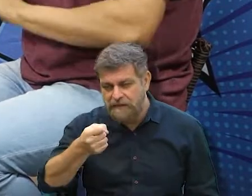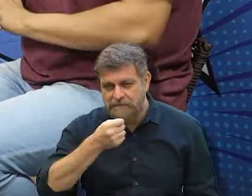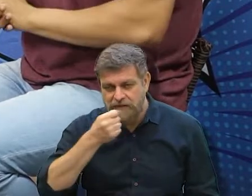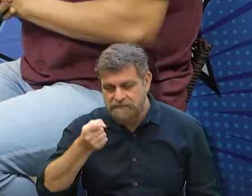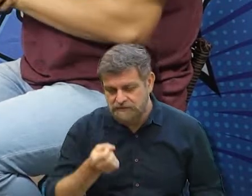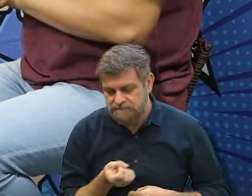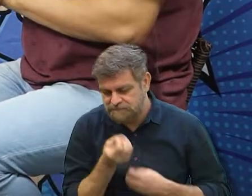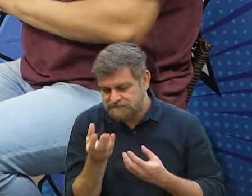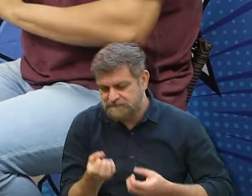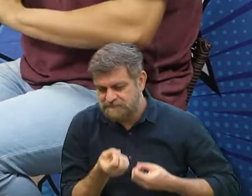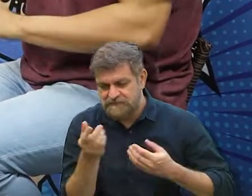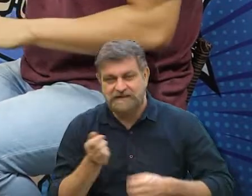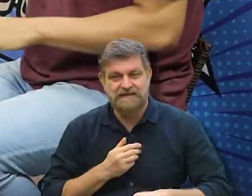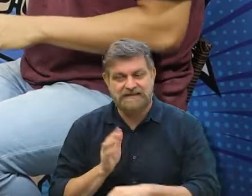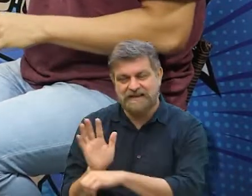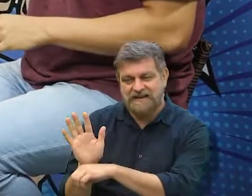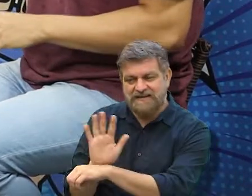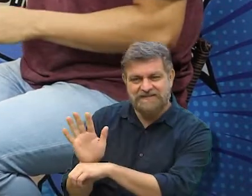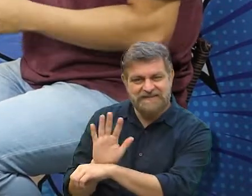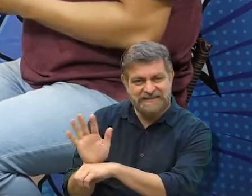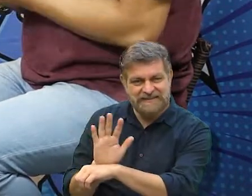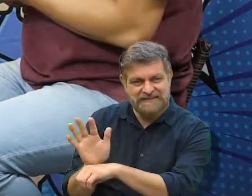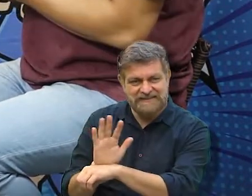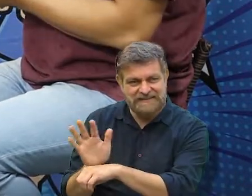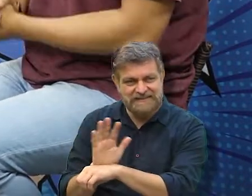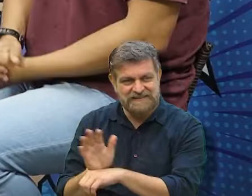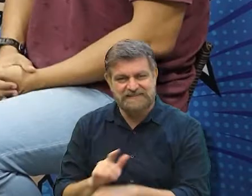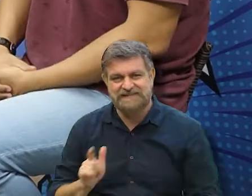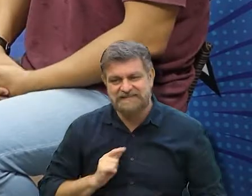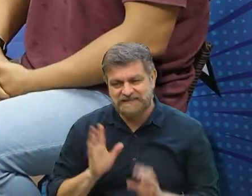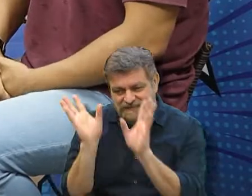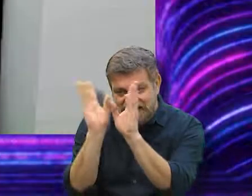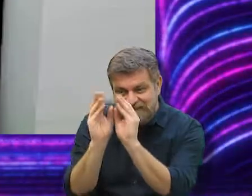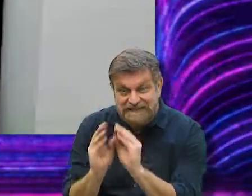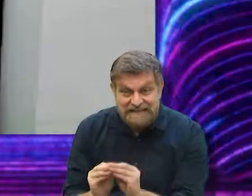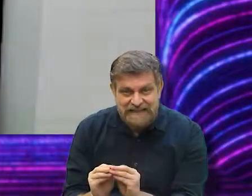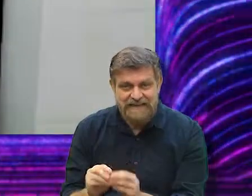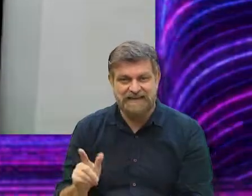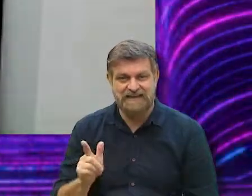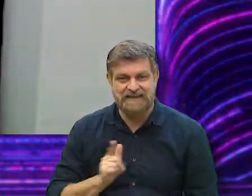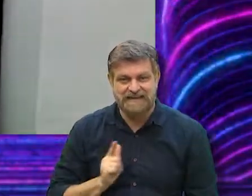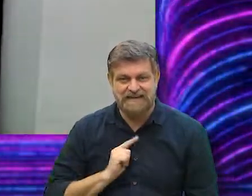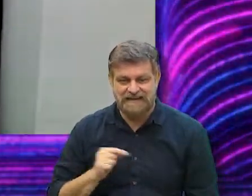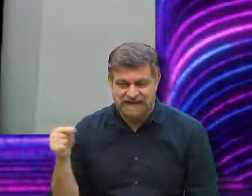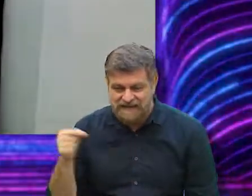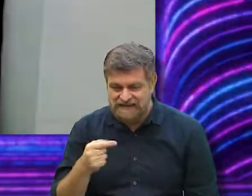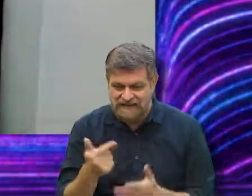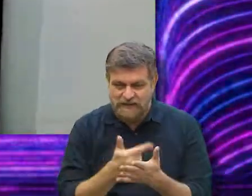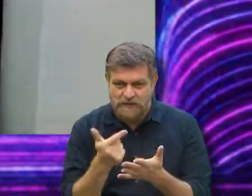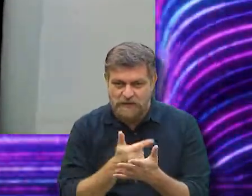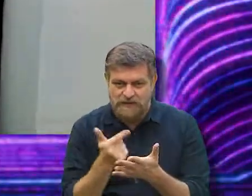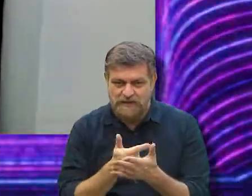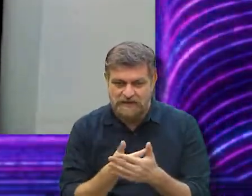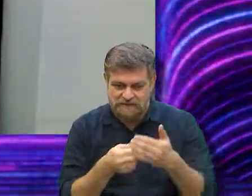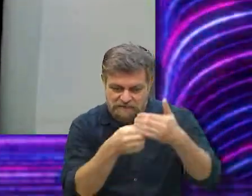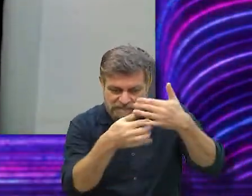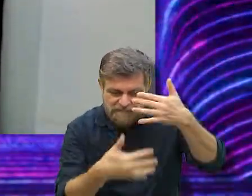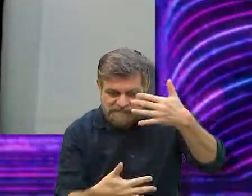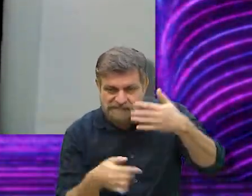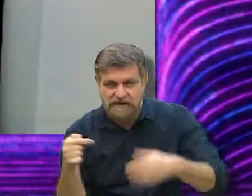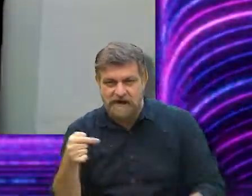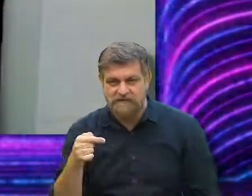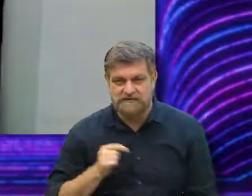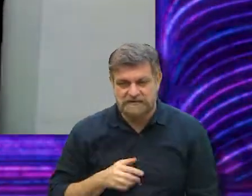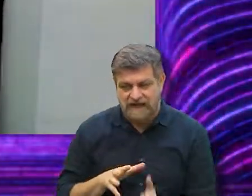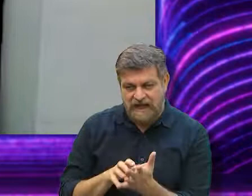da Helena. Conta aí então, como é que eles fazem para te encontrar? Bom, eu estou no Instagram, tanto Instagram quanto